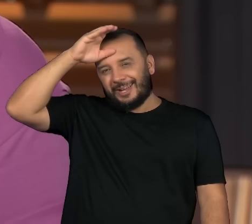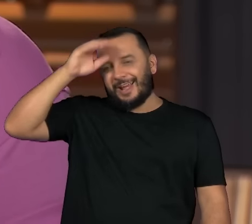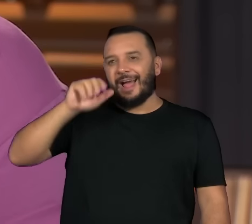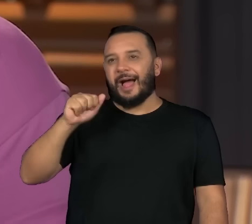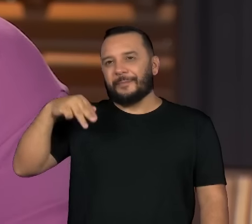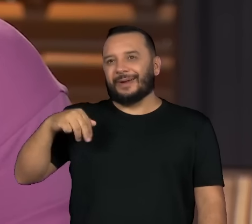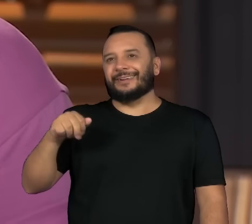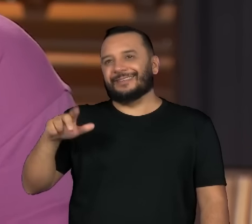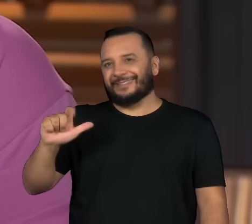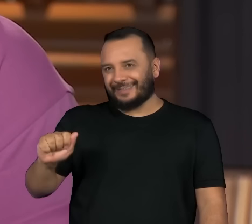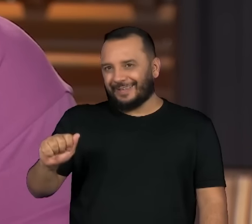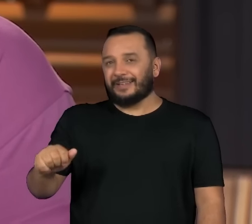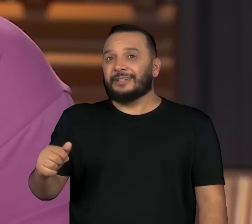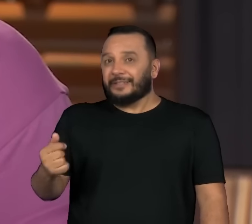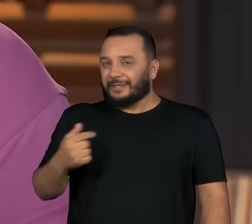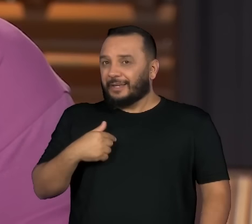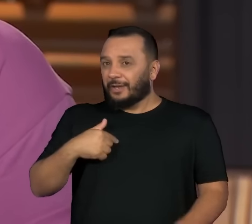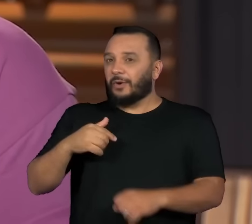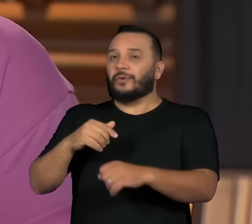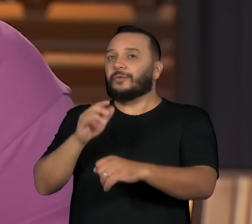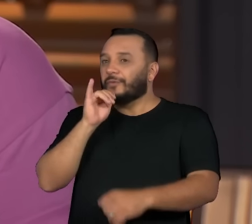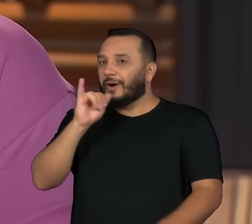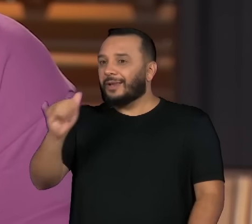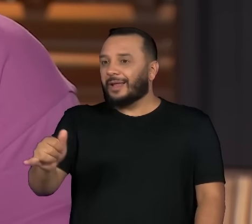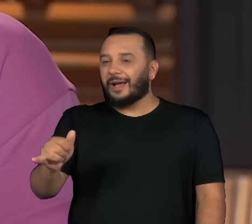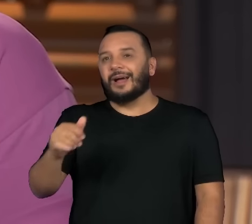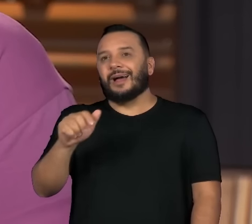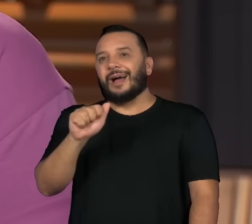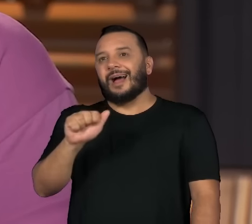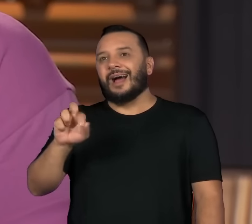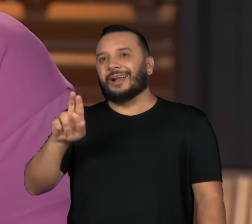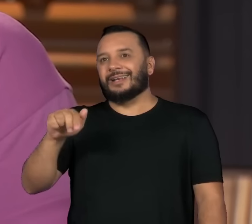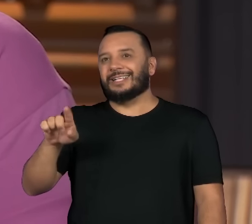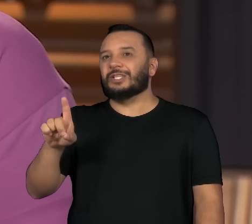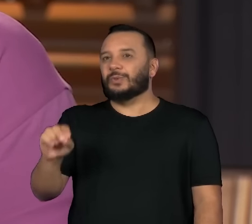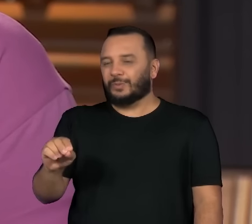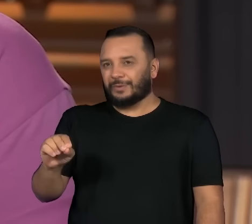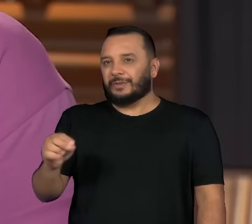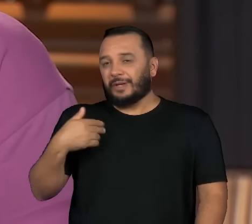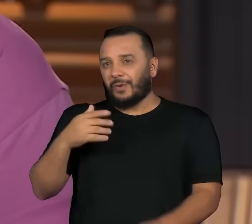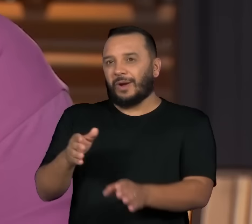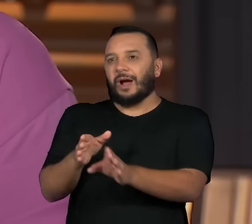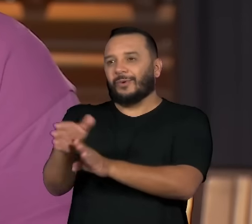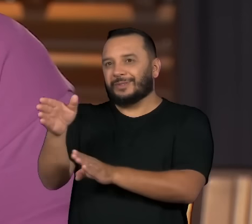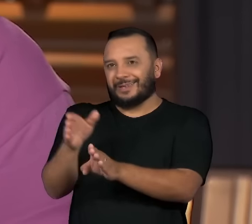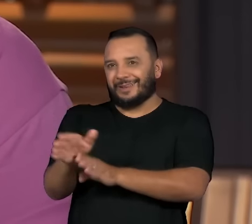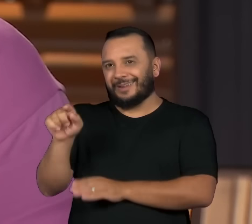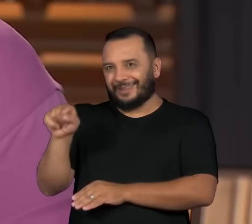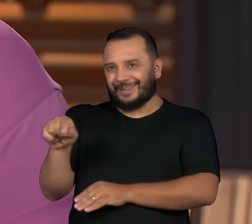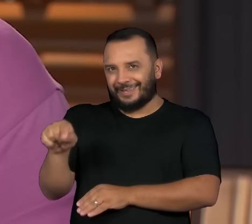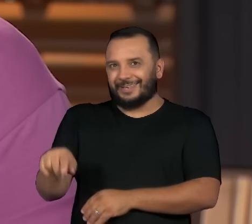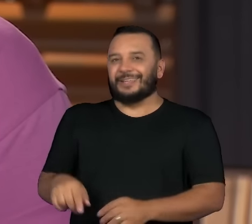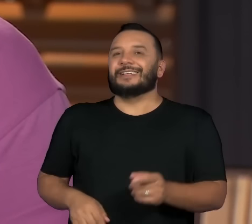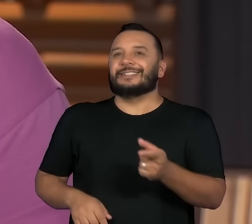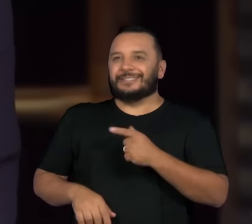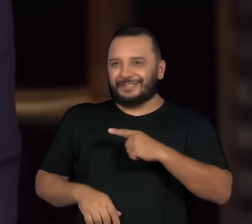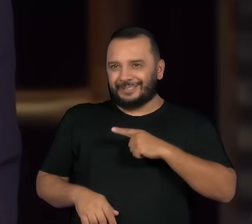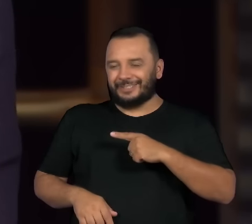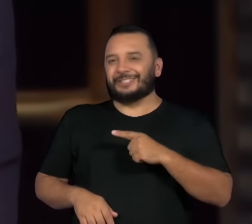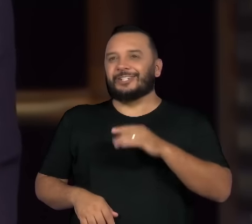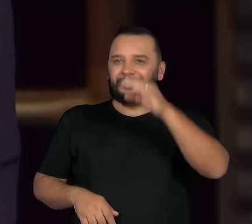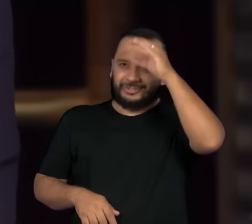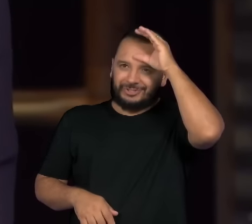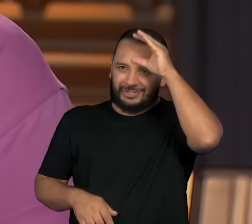queria falar com Arlindo ou dizer pra ele alguma coisa que eu queria ter ouvido, eu colocava pela voz de Tia